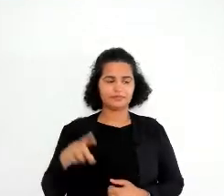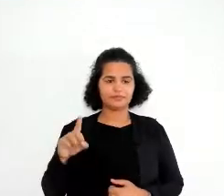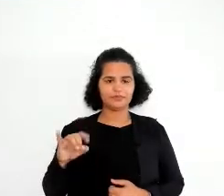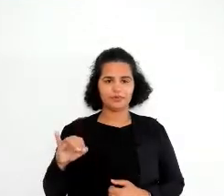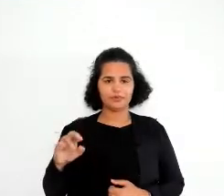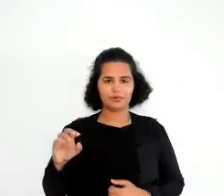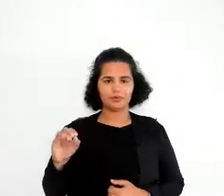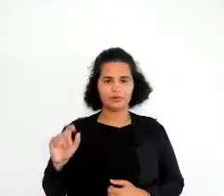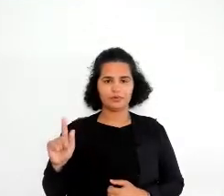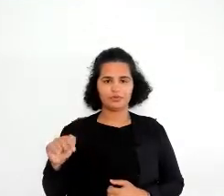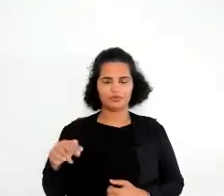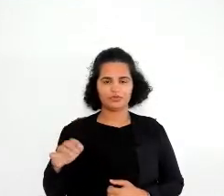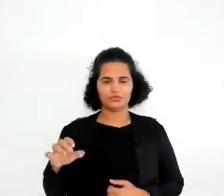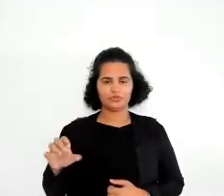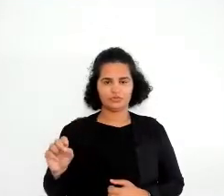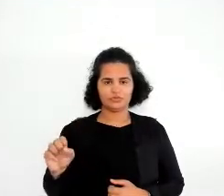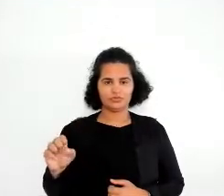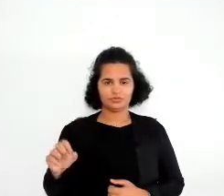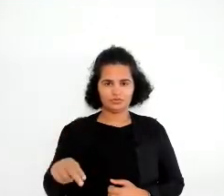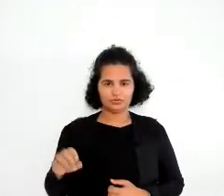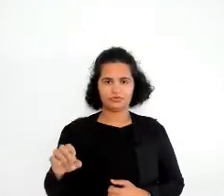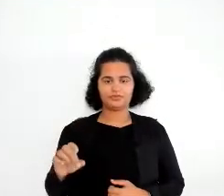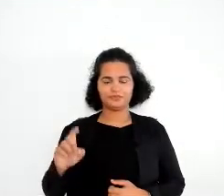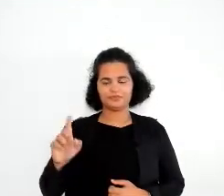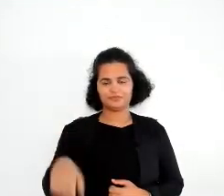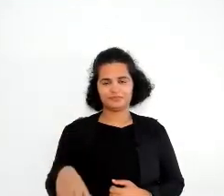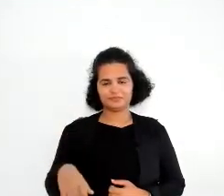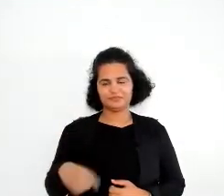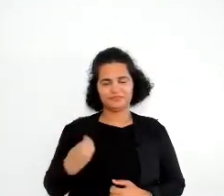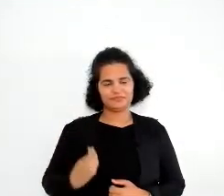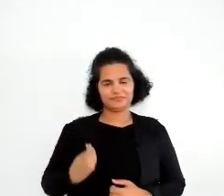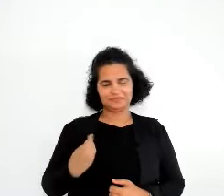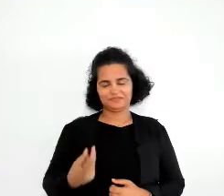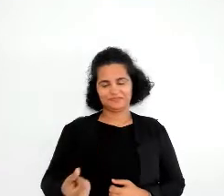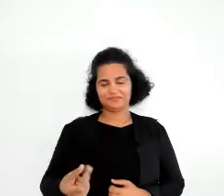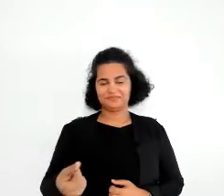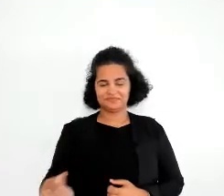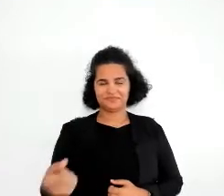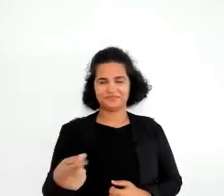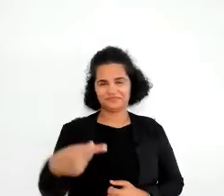imortal, da Academia Norte Rio Grandense de Letras,